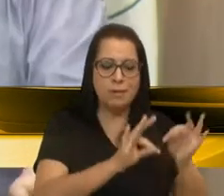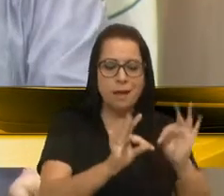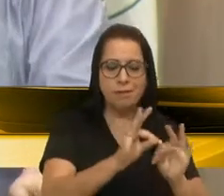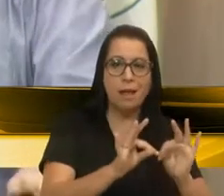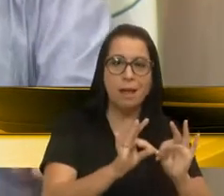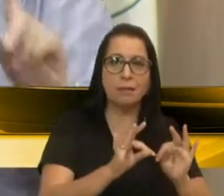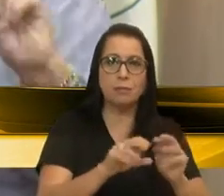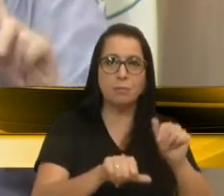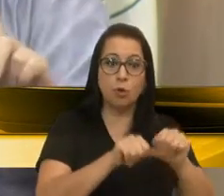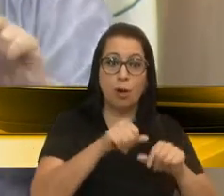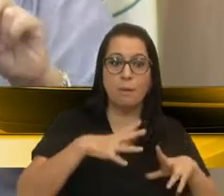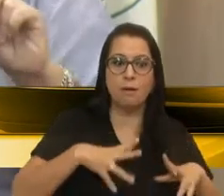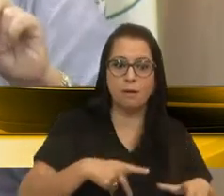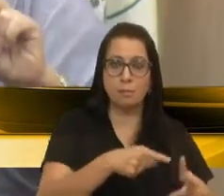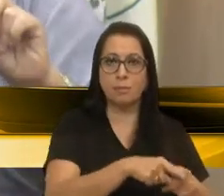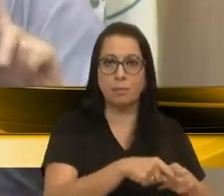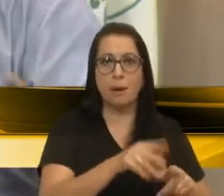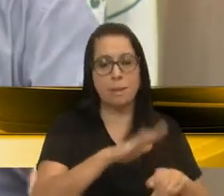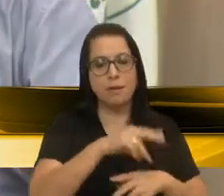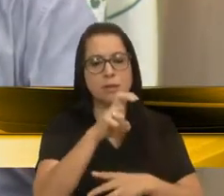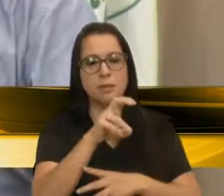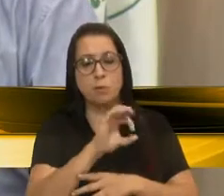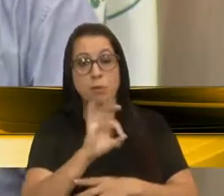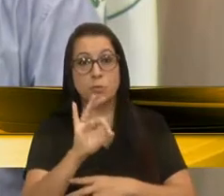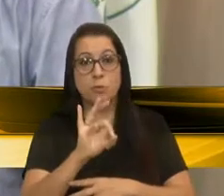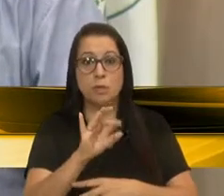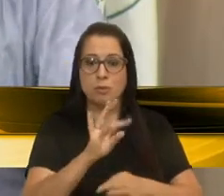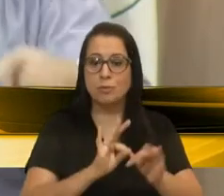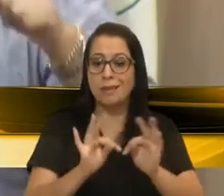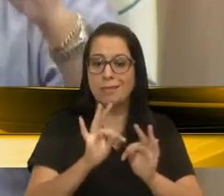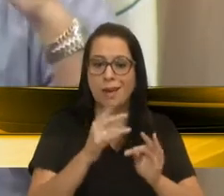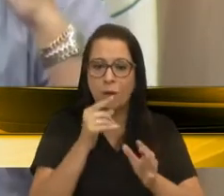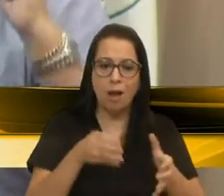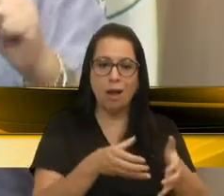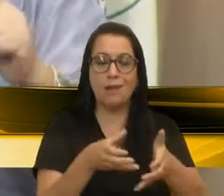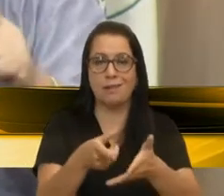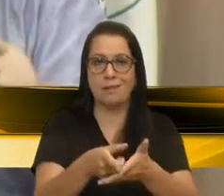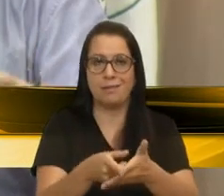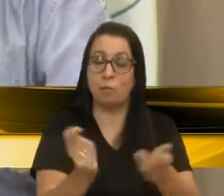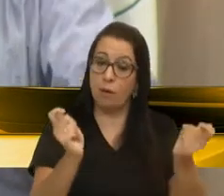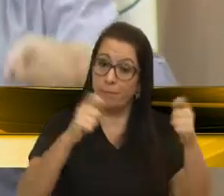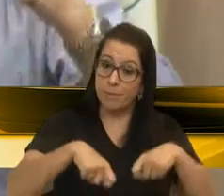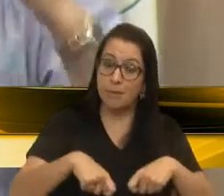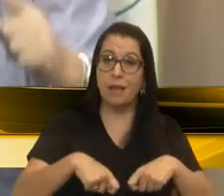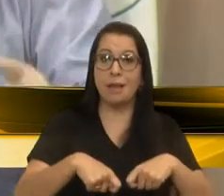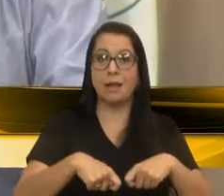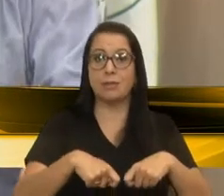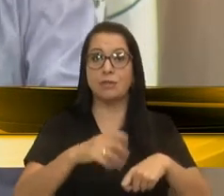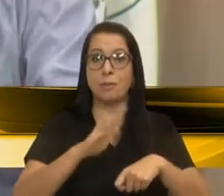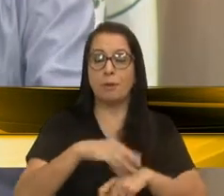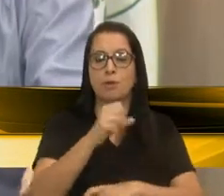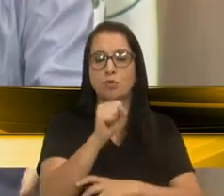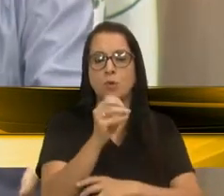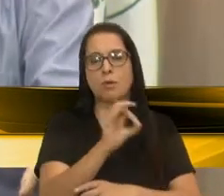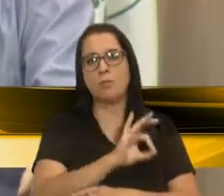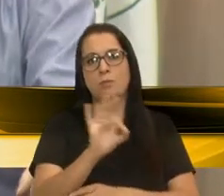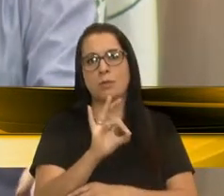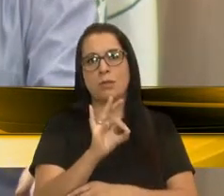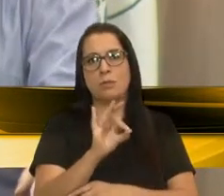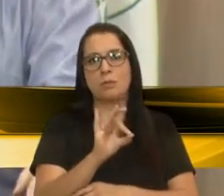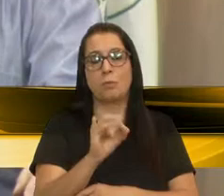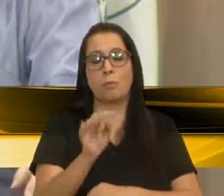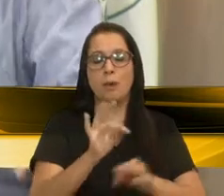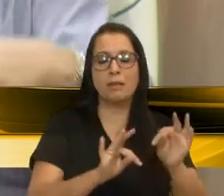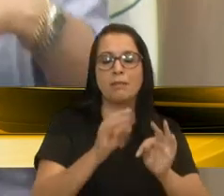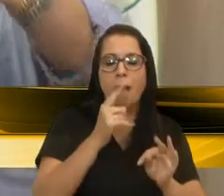para mais de 50% de esgoto tratado e com capacidade de tratamento de mais de 80%.